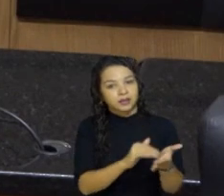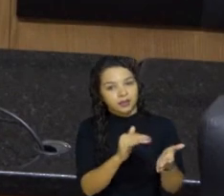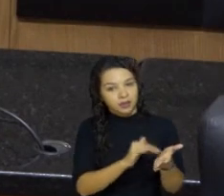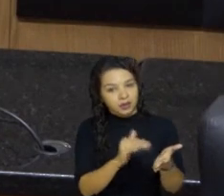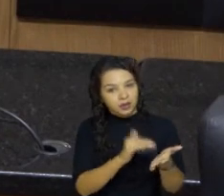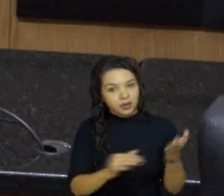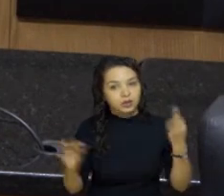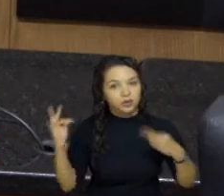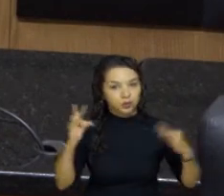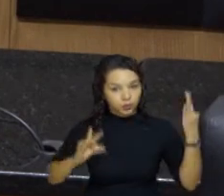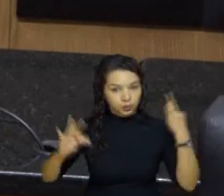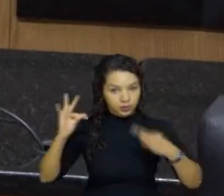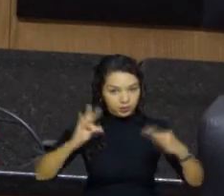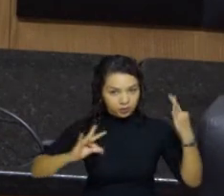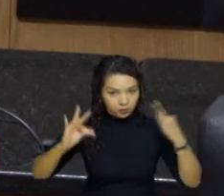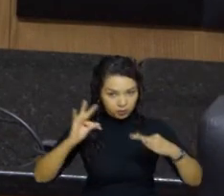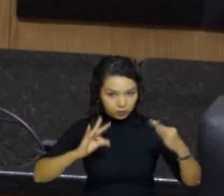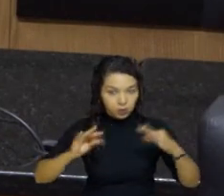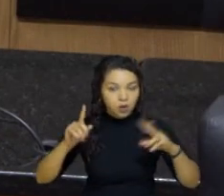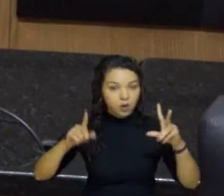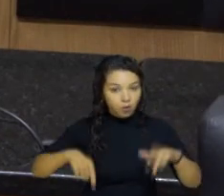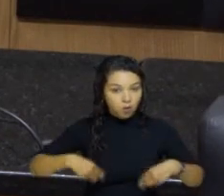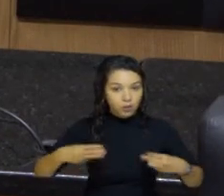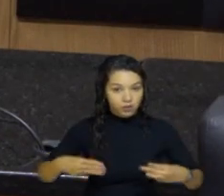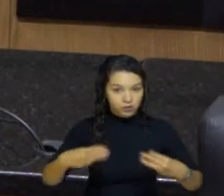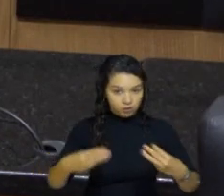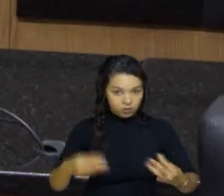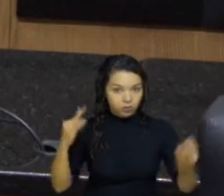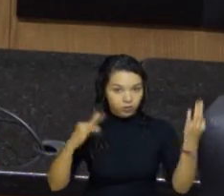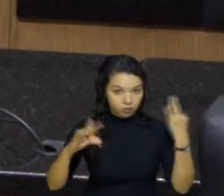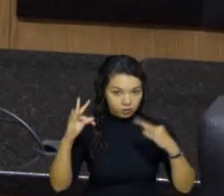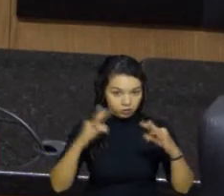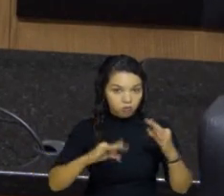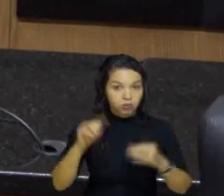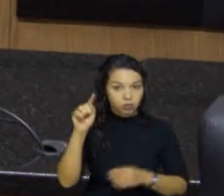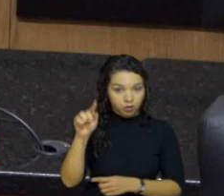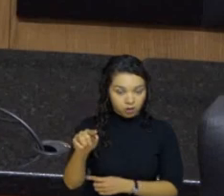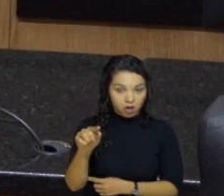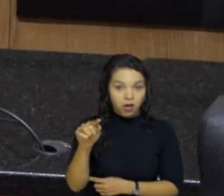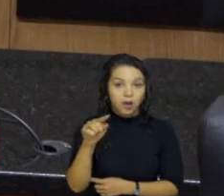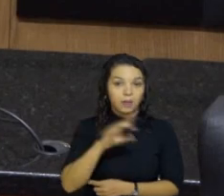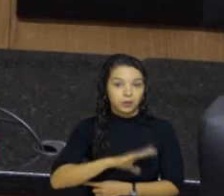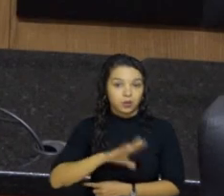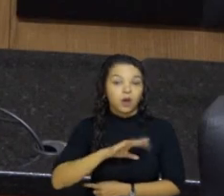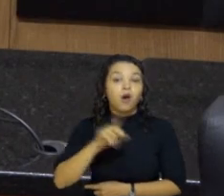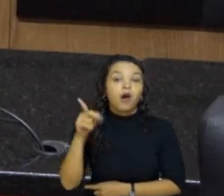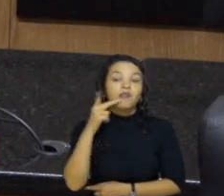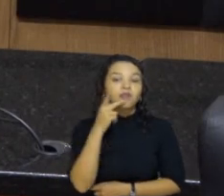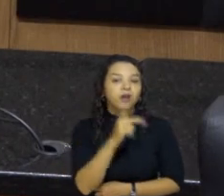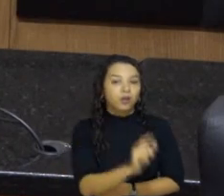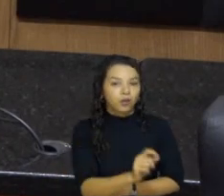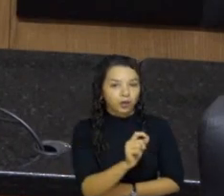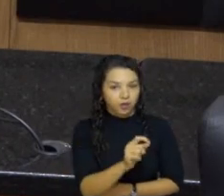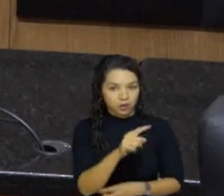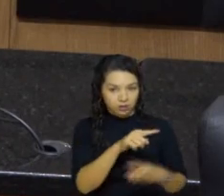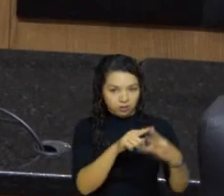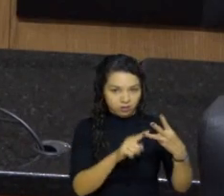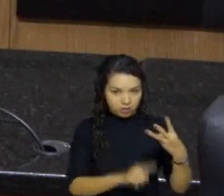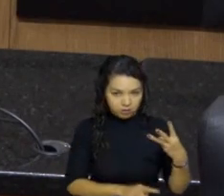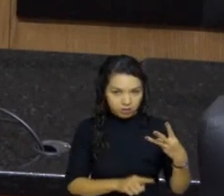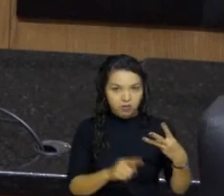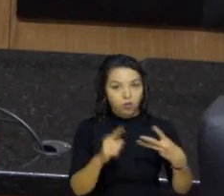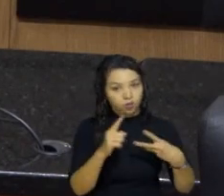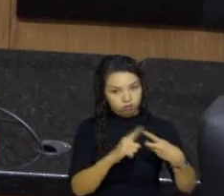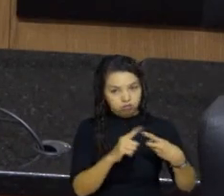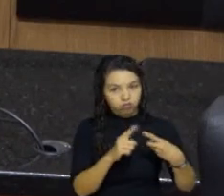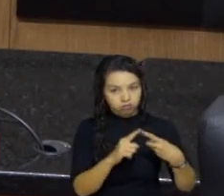Turismo, que é o que corresponde ao Ministério do Turismo em Portugal, e eles disseram que foram três fatores. Um, obviamente,